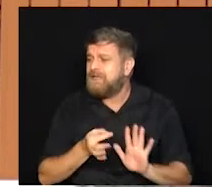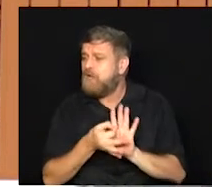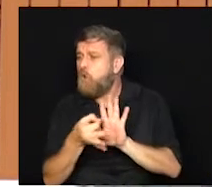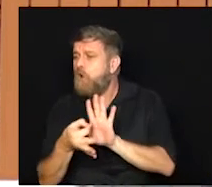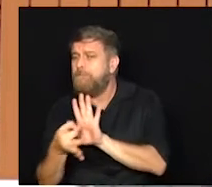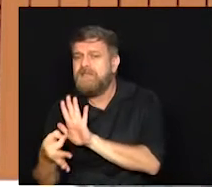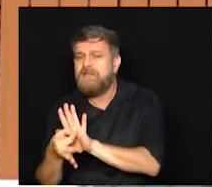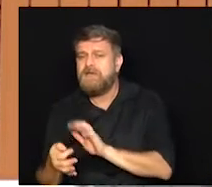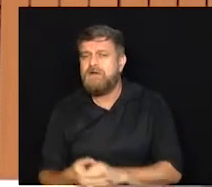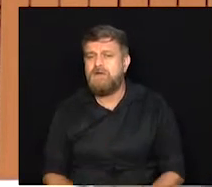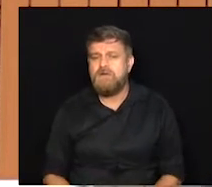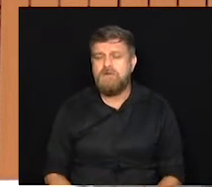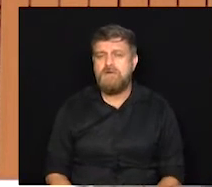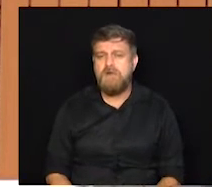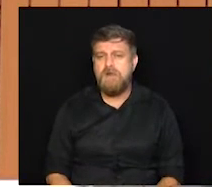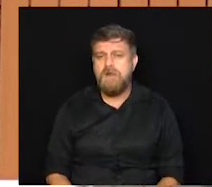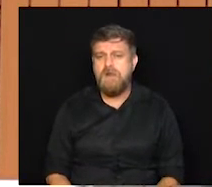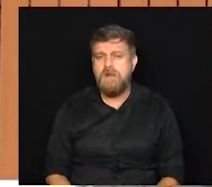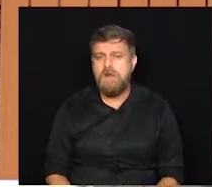vereador...